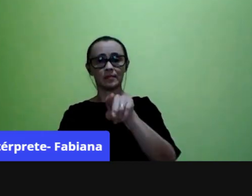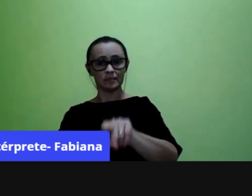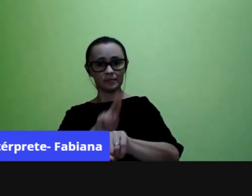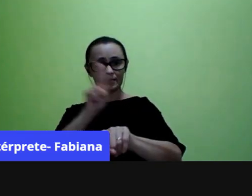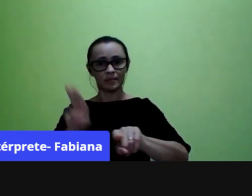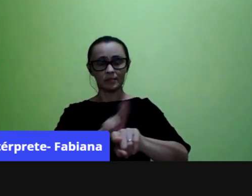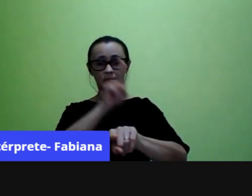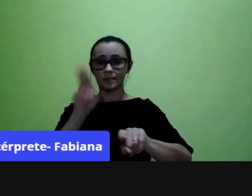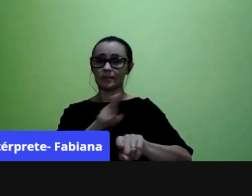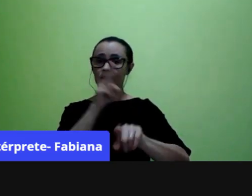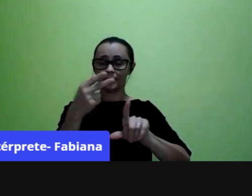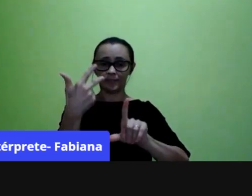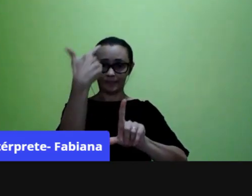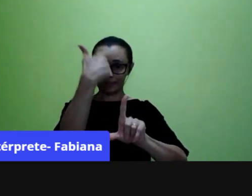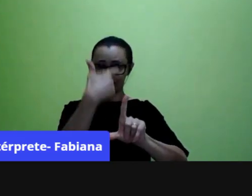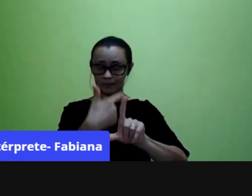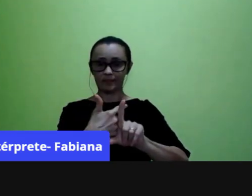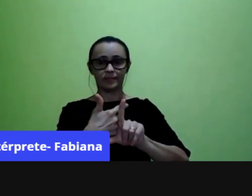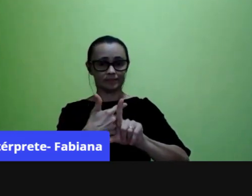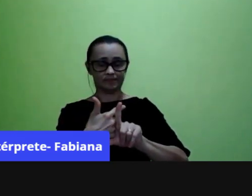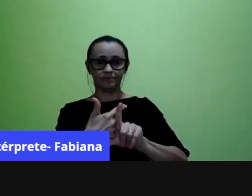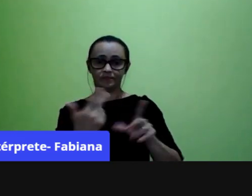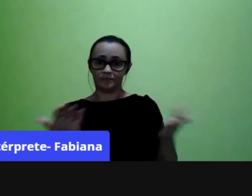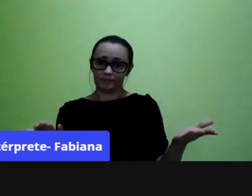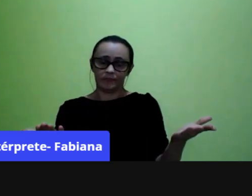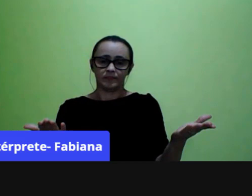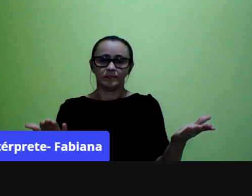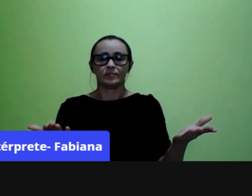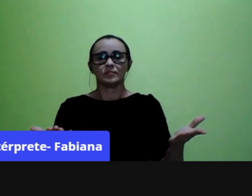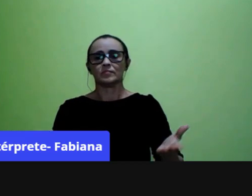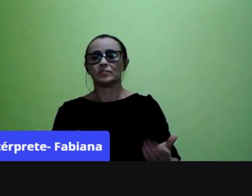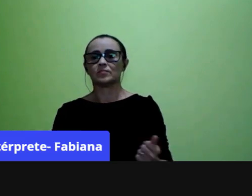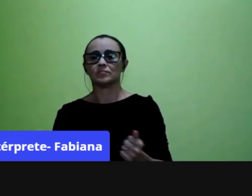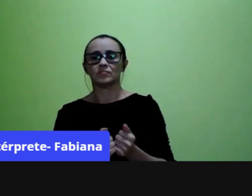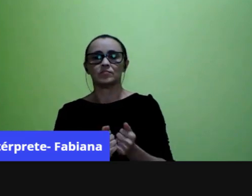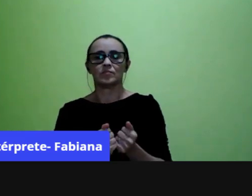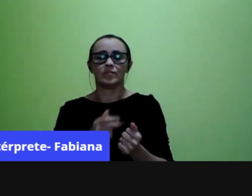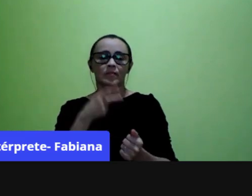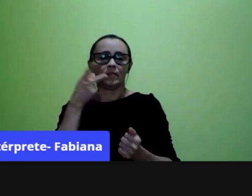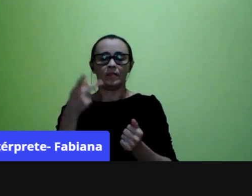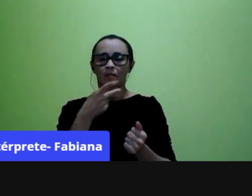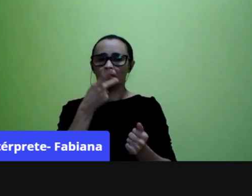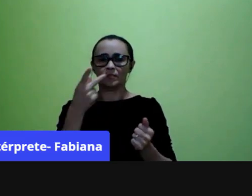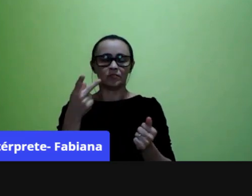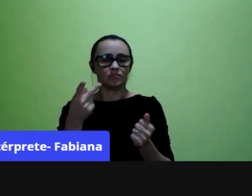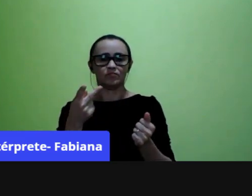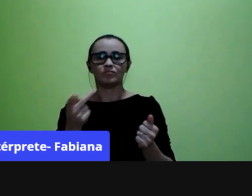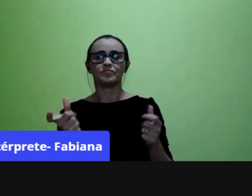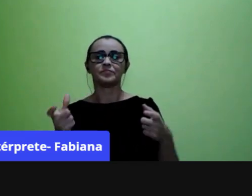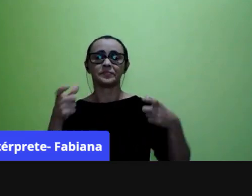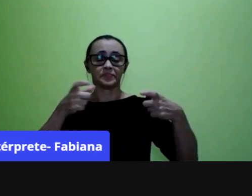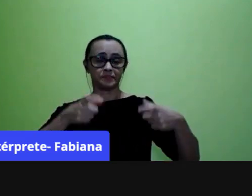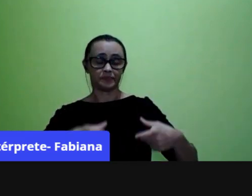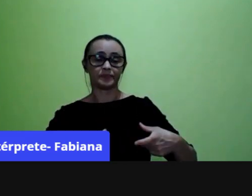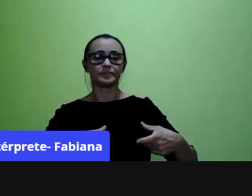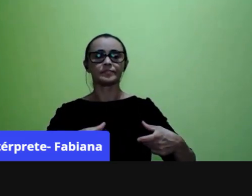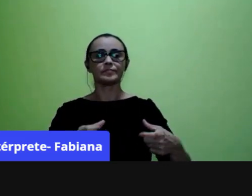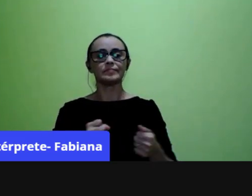suas gravações. Né? Claro que eu não estou falando de um cômodo que é utilizado